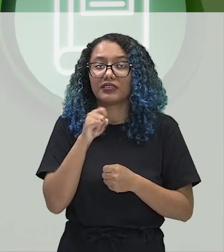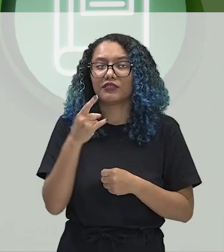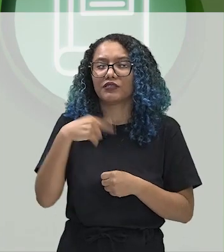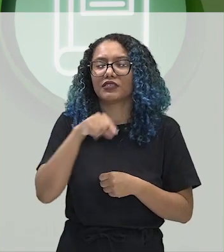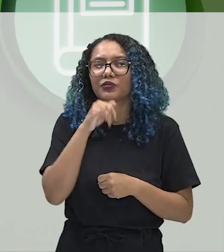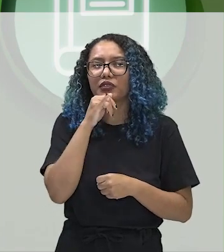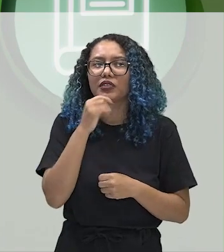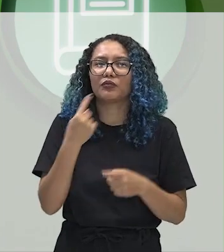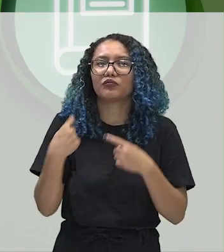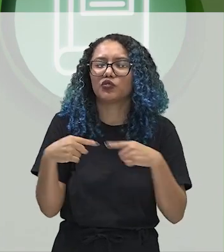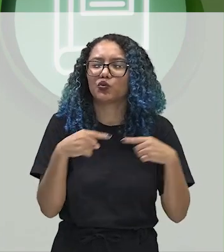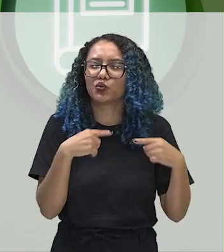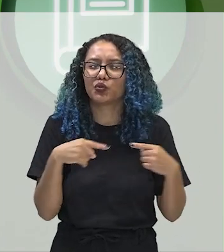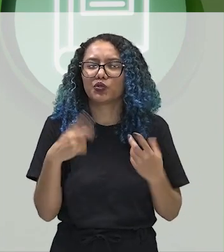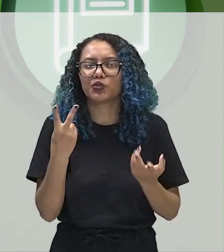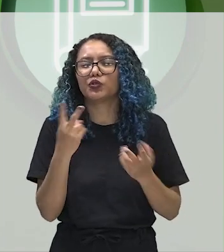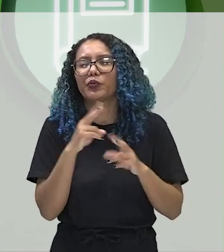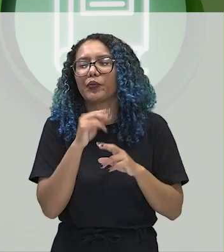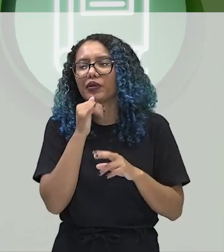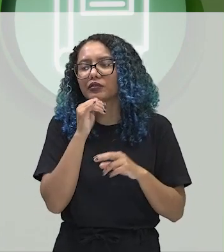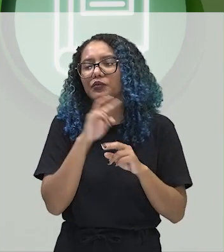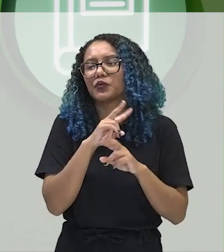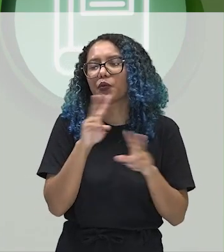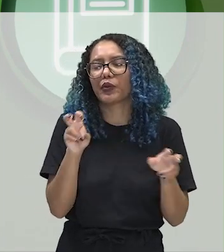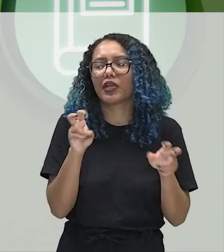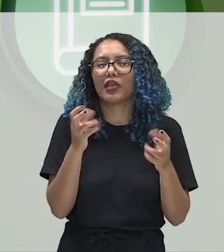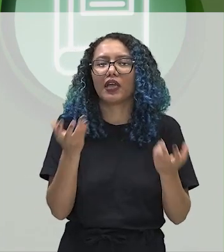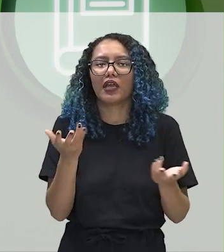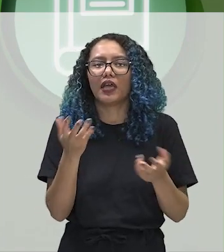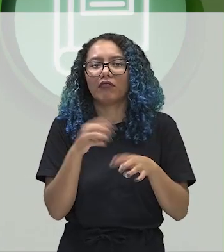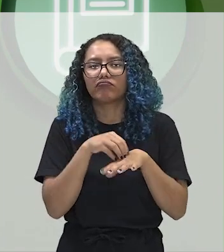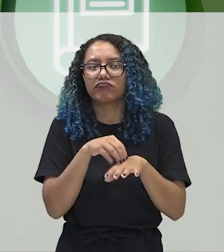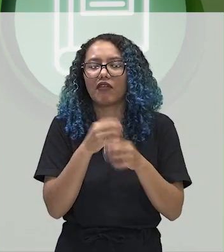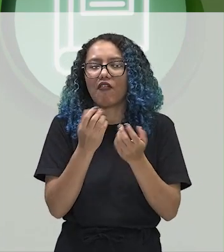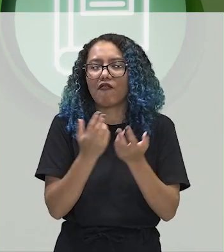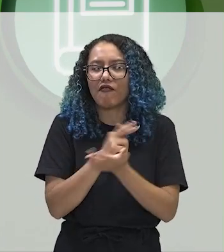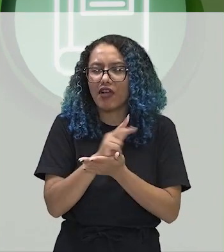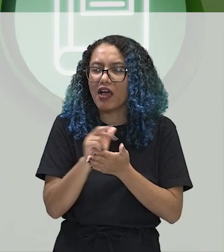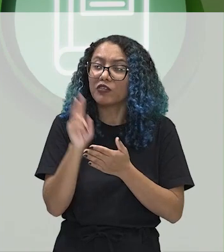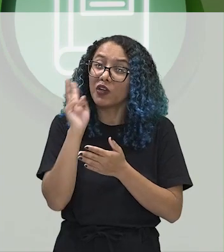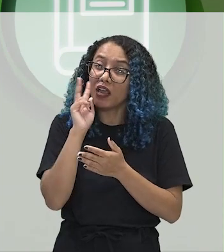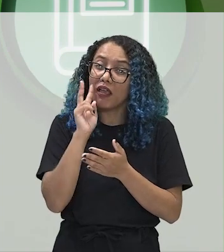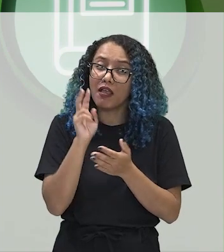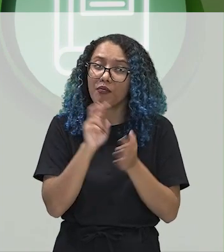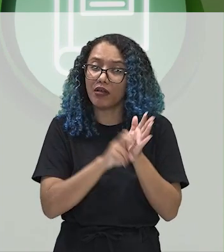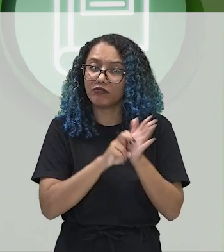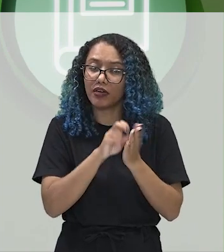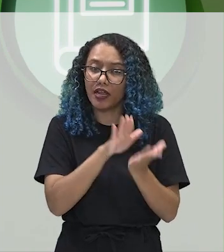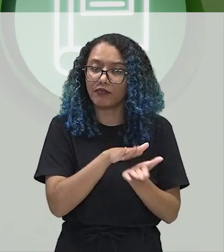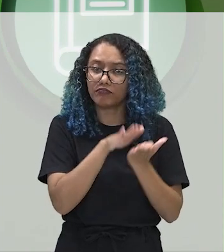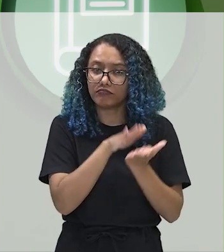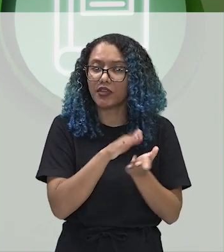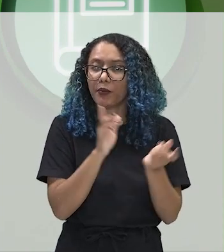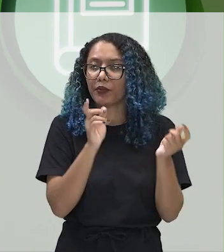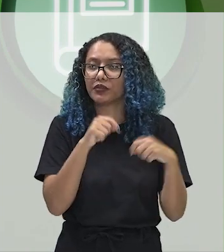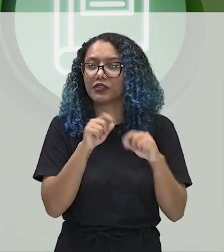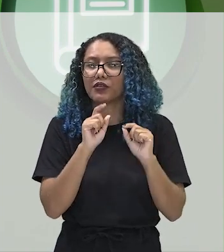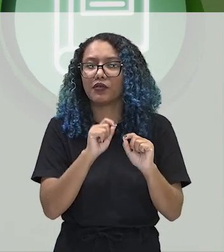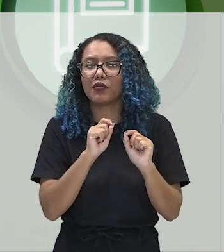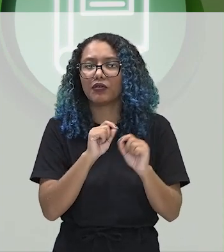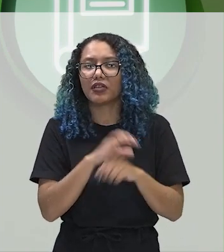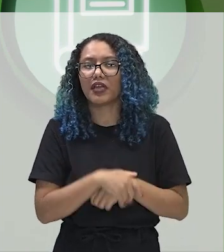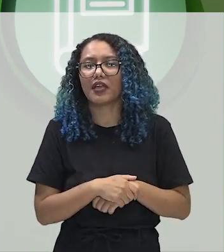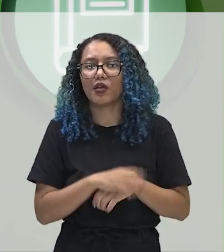a respeito dos meios de transporte, lembre sempre do trem de levitação magnética. Ele pode aí fazer nosso planeta viver